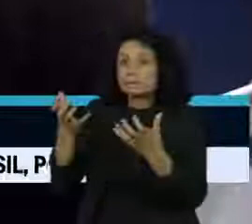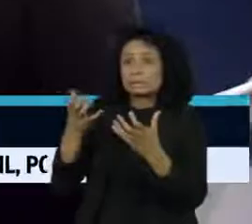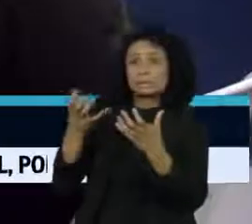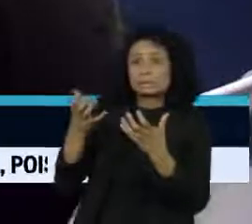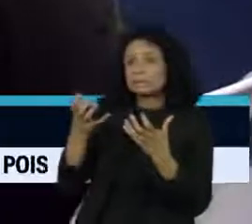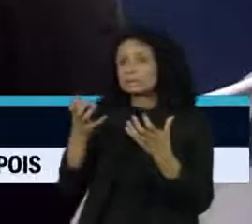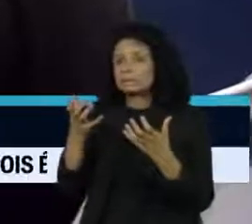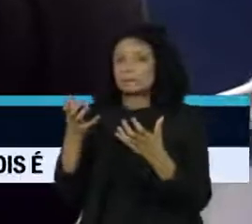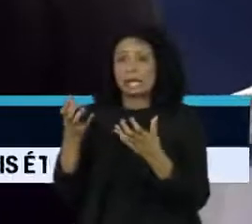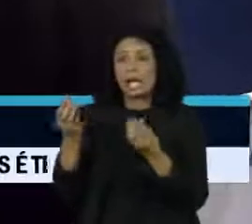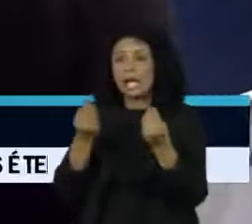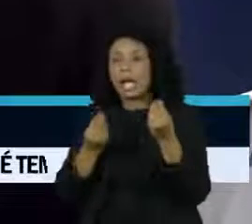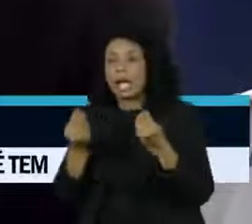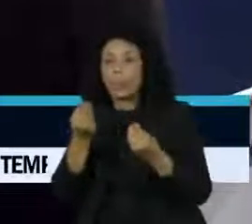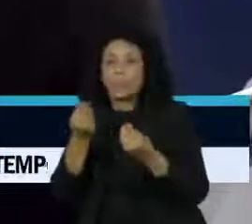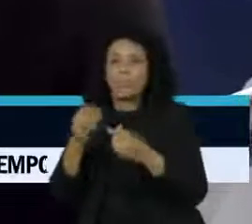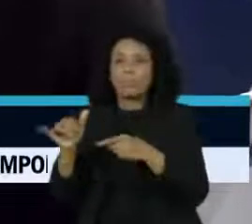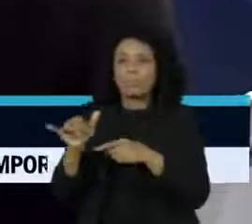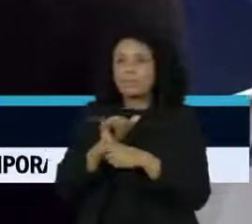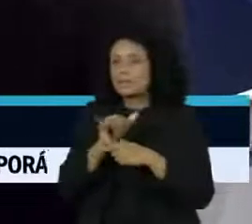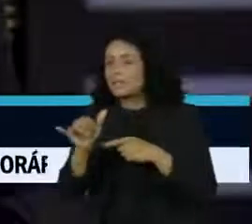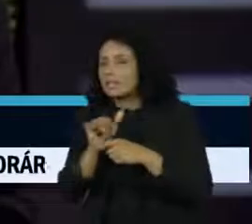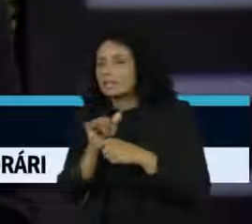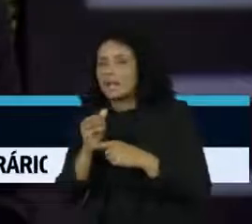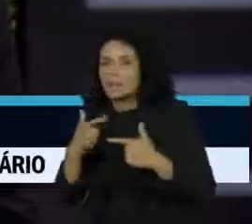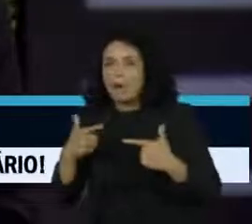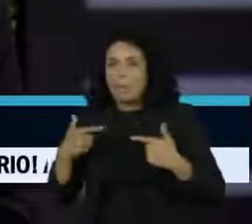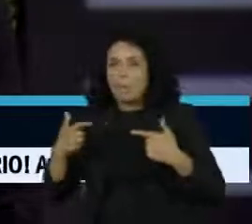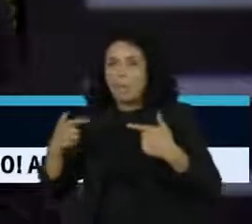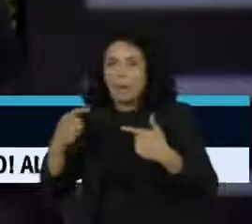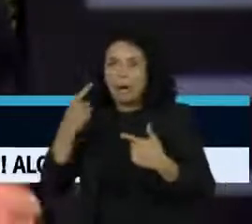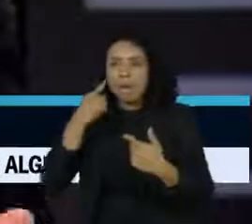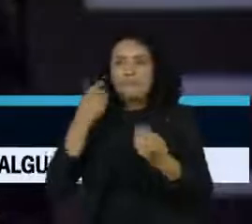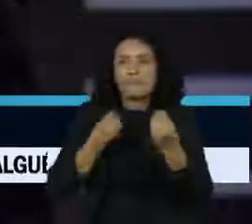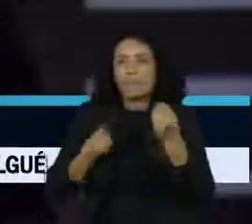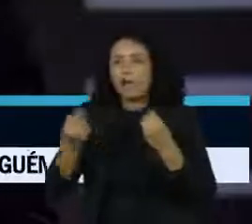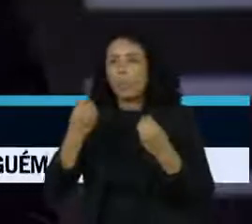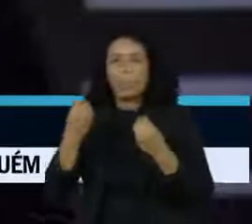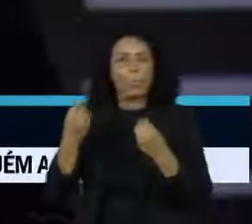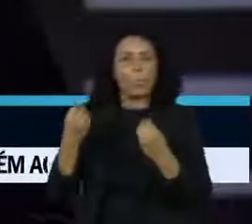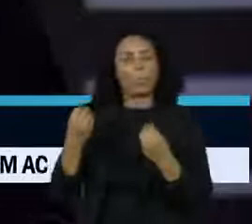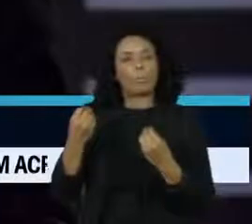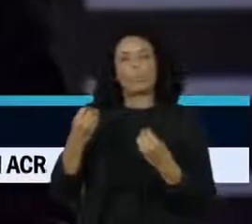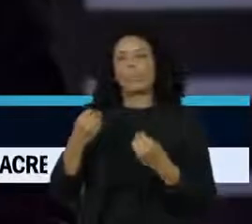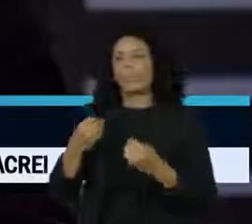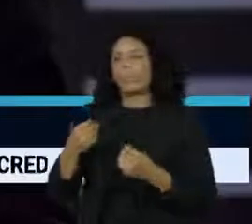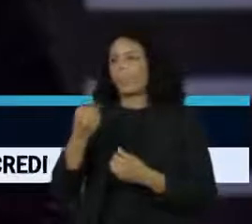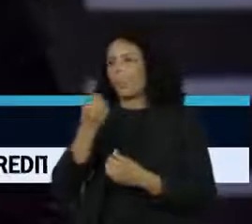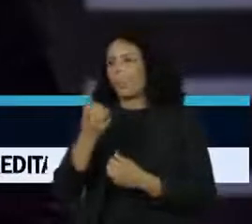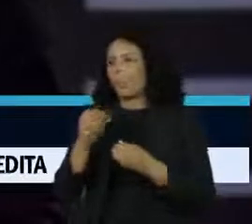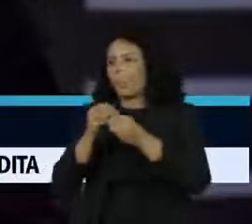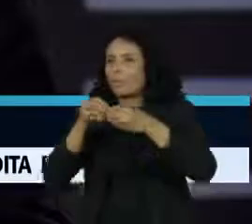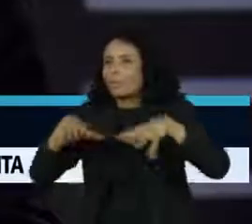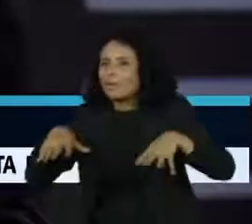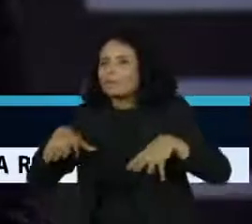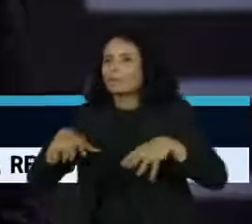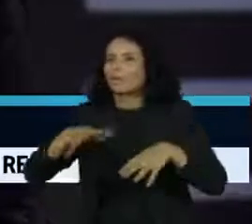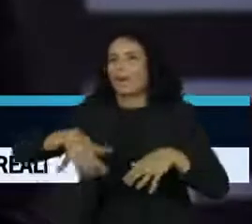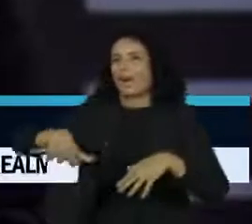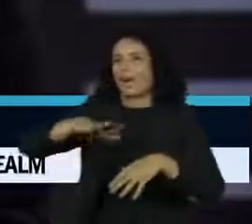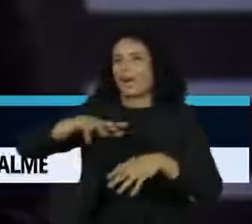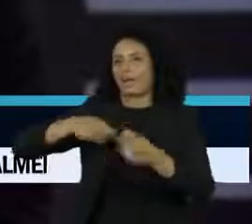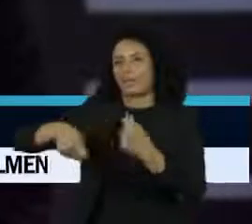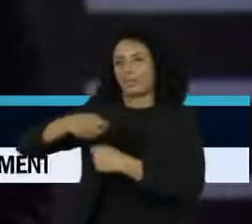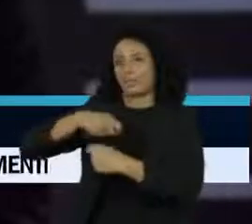repensar como gerir a guerra no longo prazo, vendo até por conta das enormes consequências econômicas que esse conflito está tendo para o mundo inteiro.